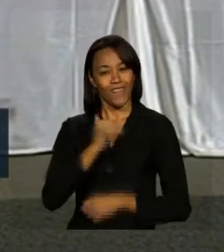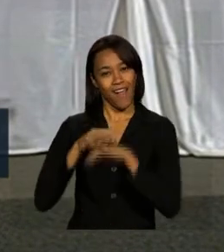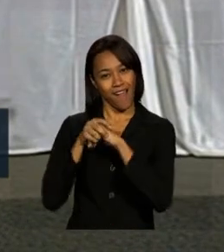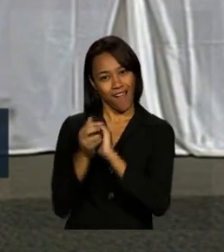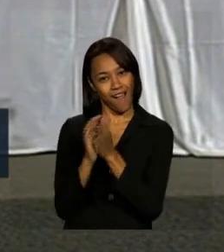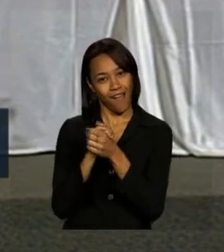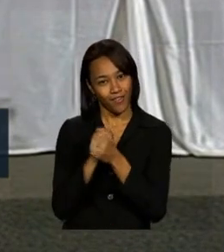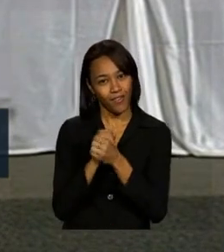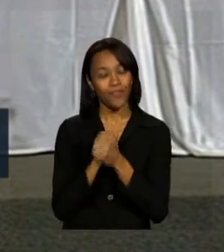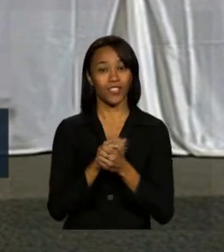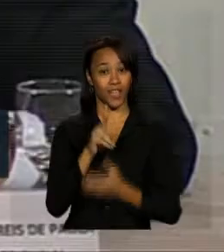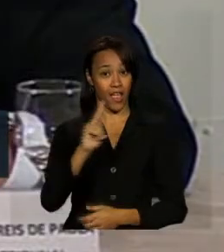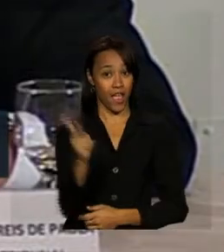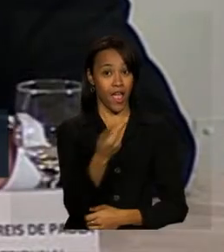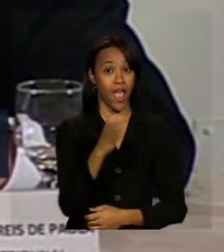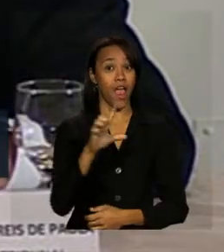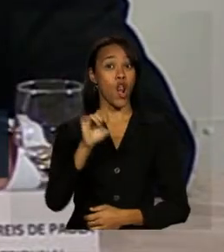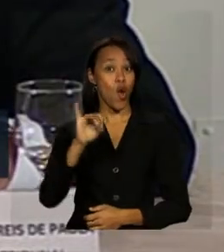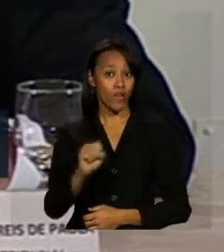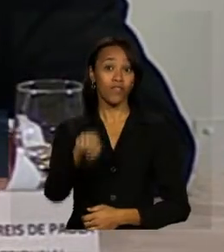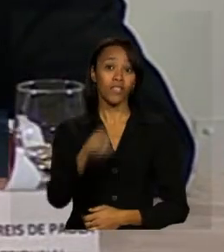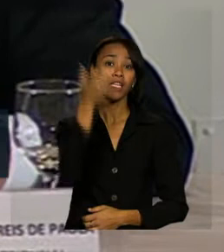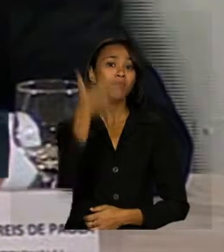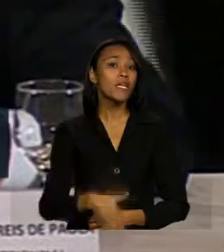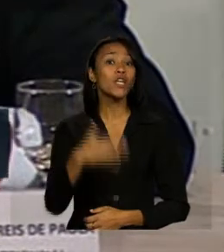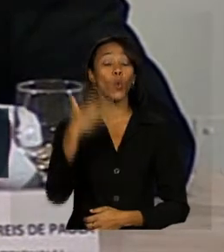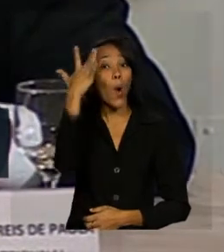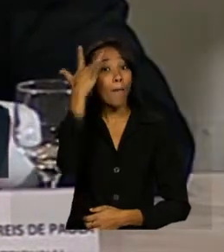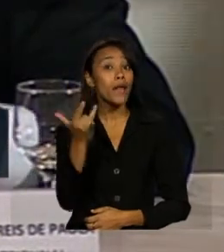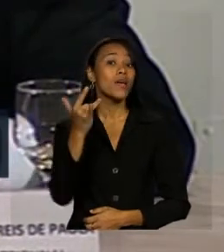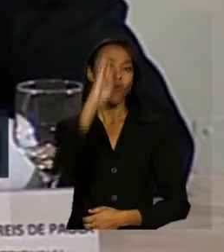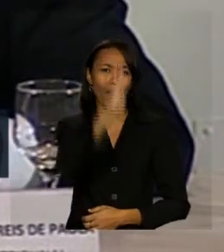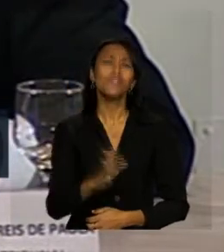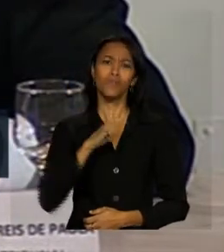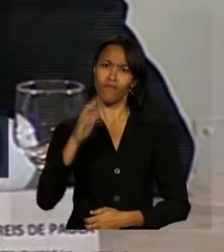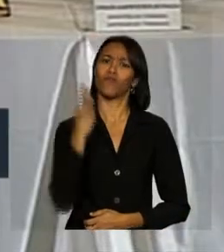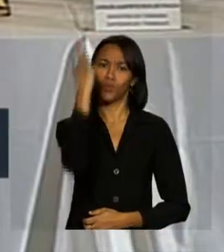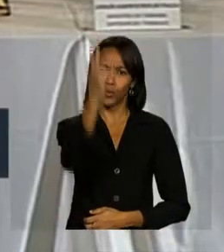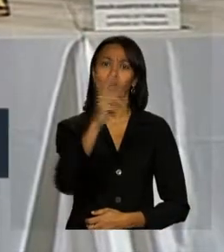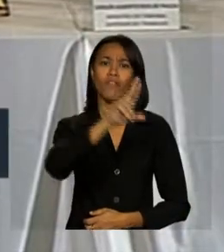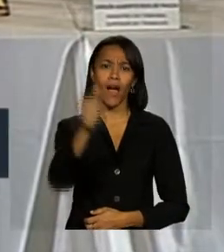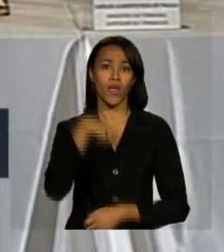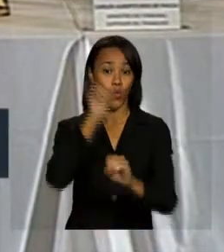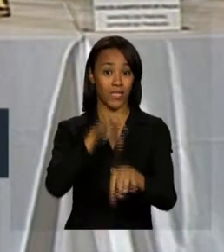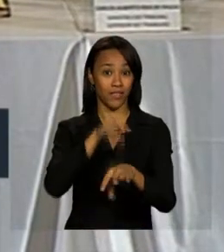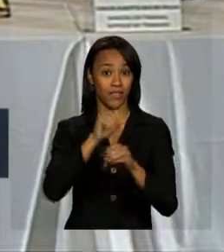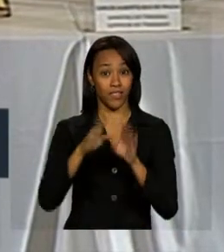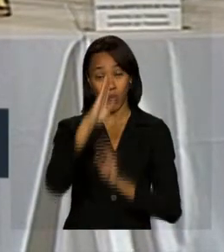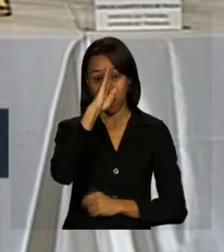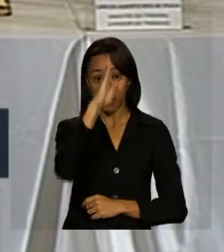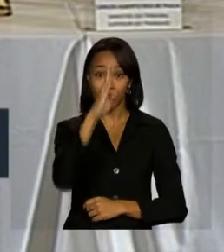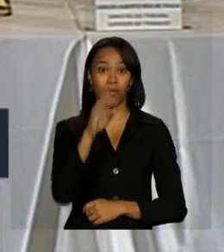está traduzindo uma visão de um Brasil que amanhã tem futuro, porque vai colocar a educação e a cultura como